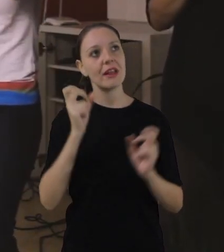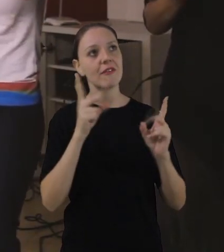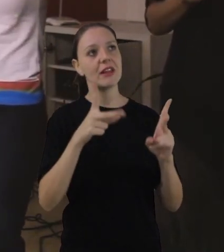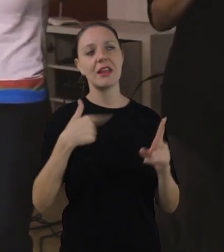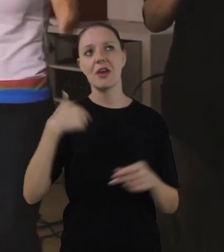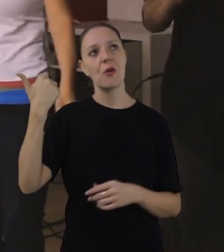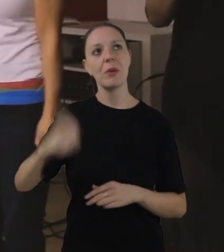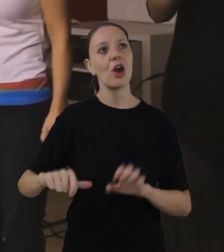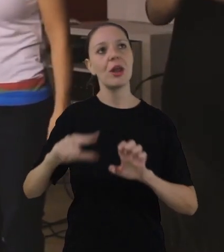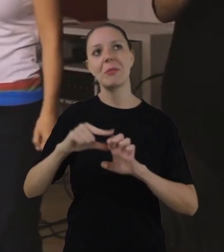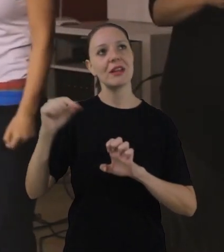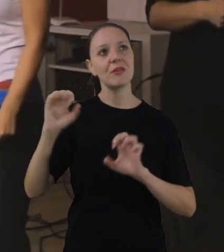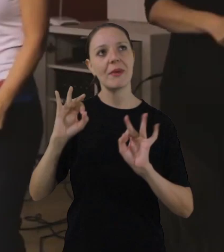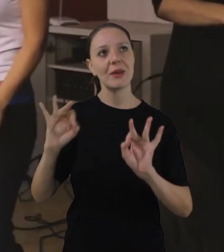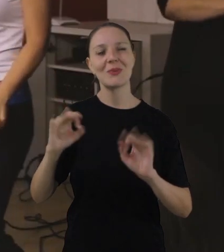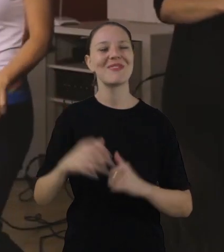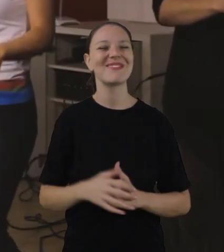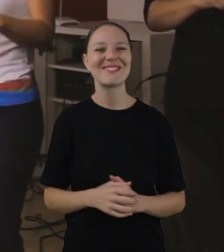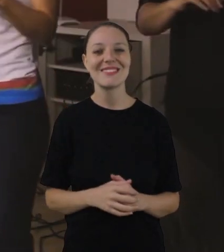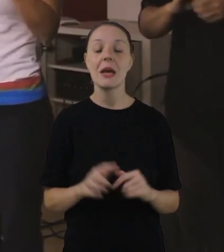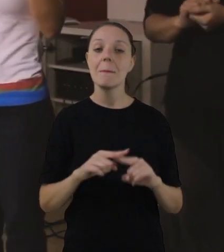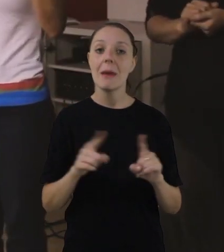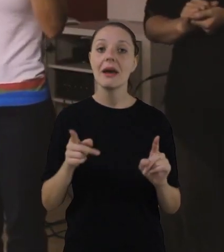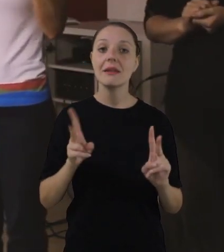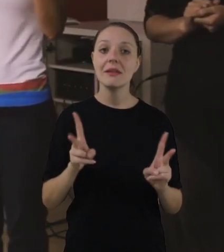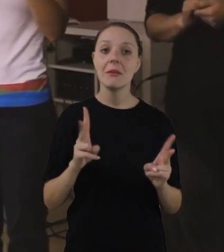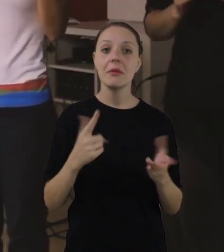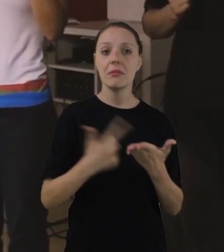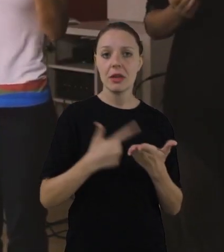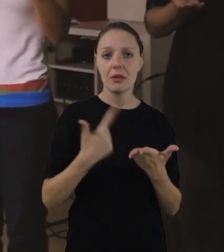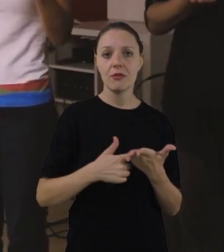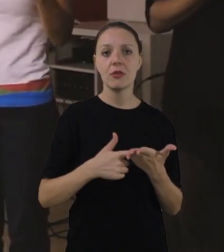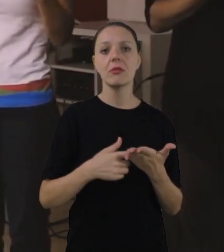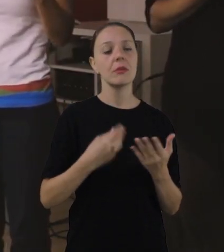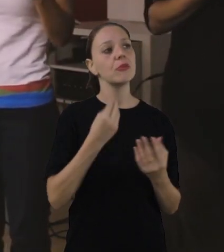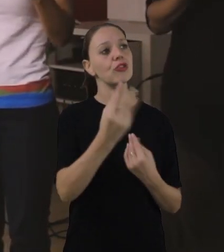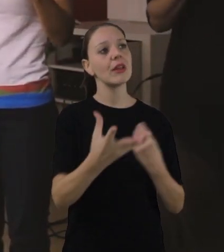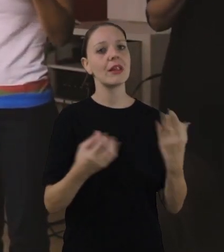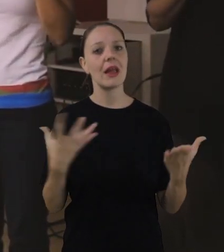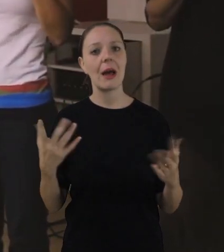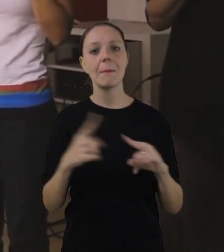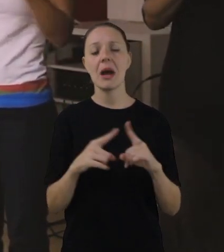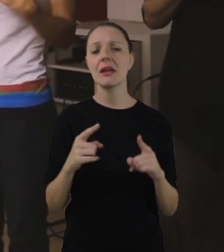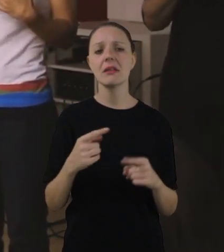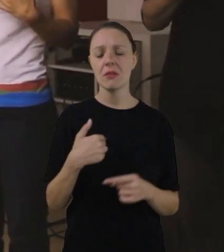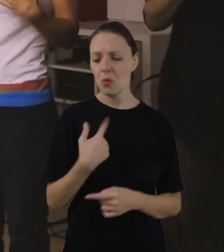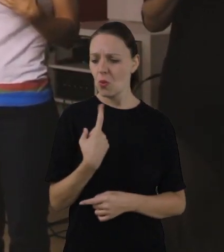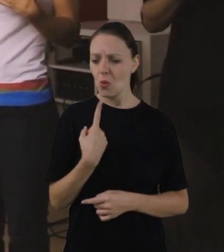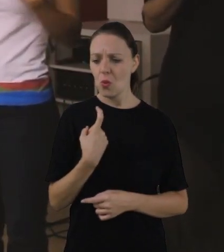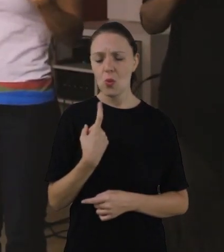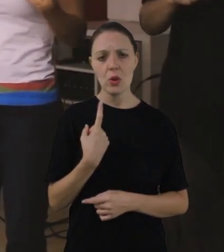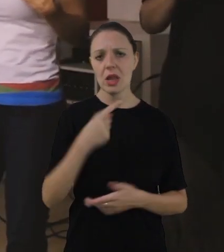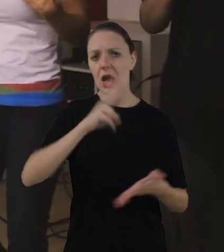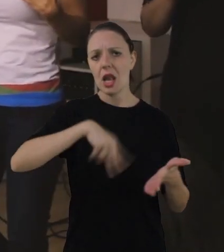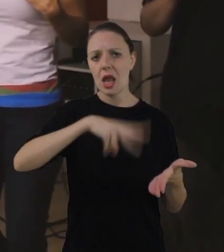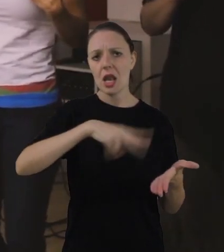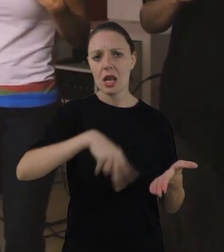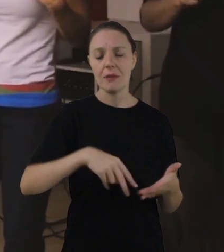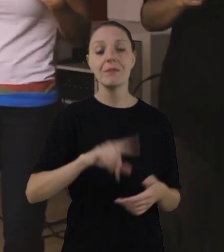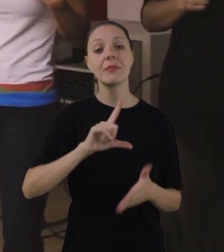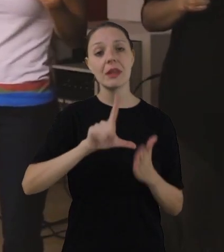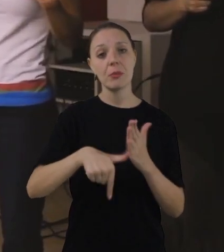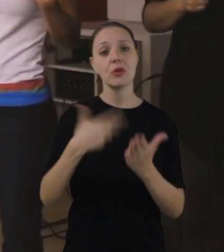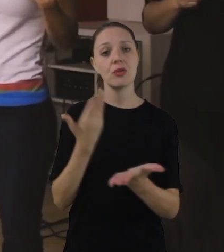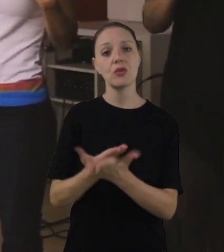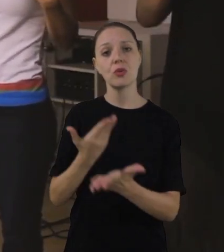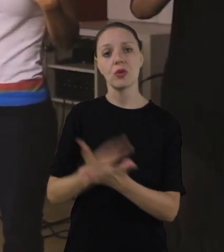mas não me toquei disso na época. Então, eu sempre tinha mais livro para dar, mas eu era exceção. E quando eu entrei na